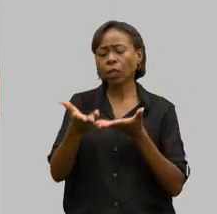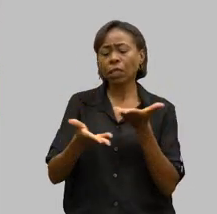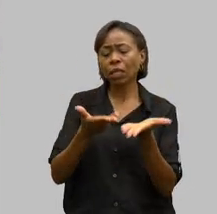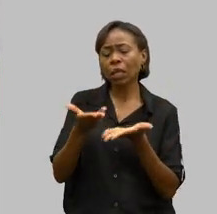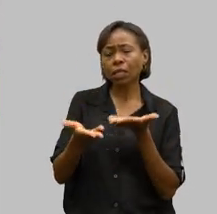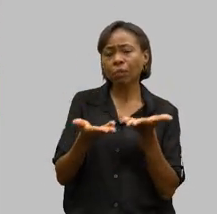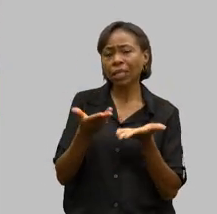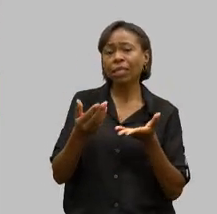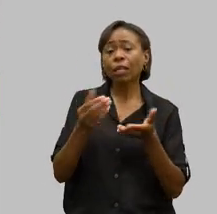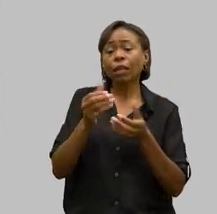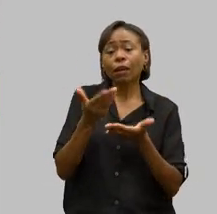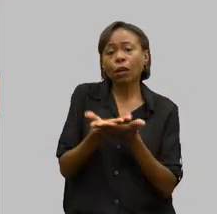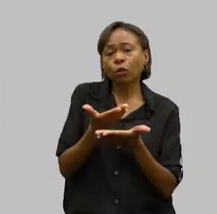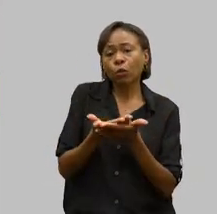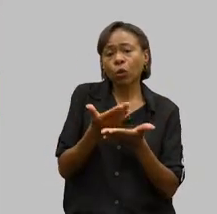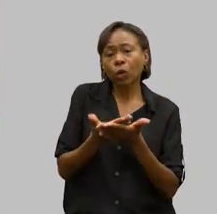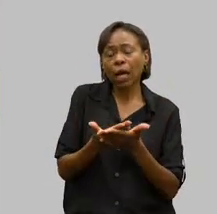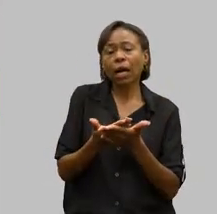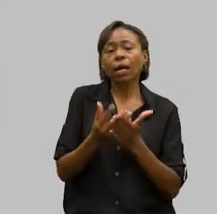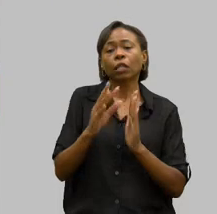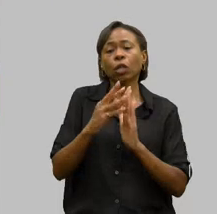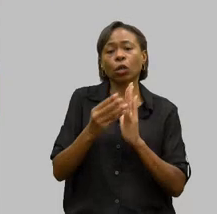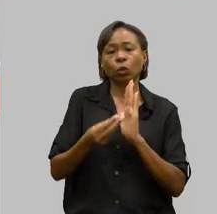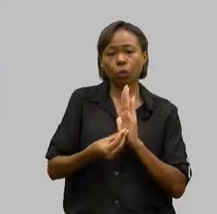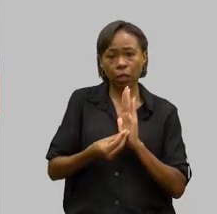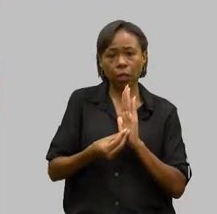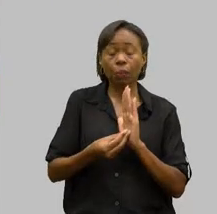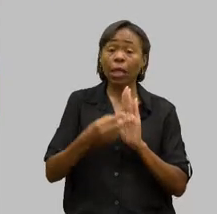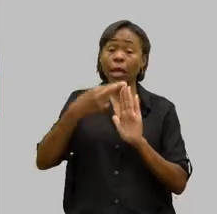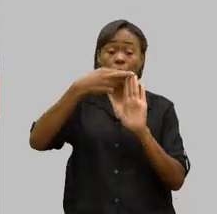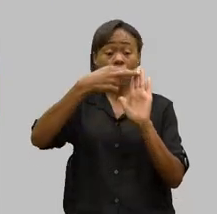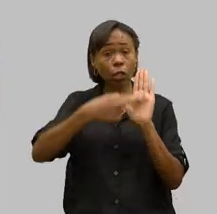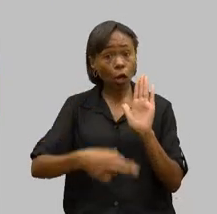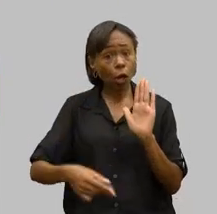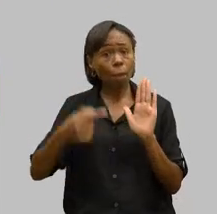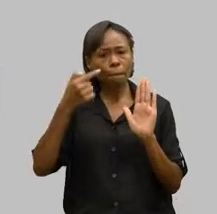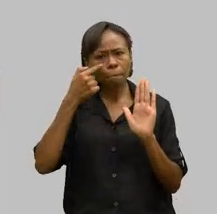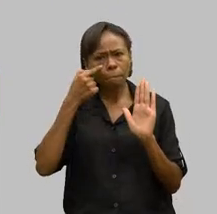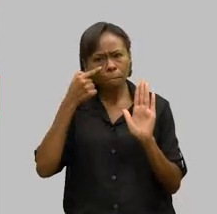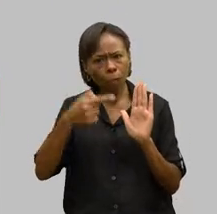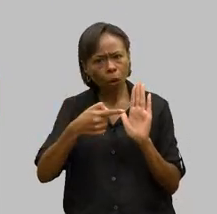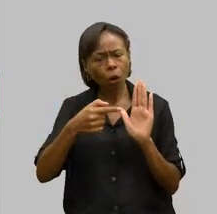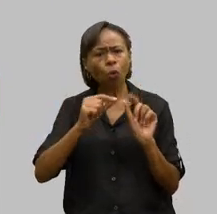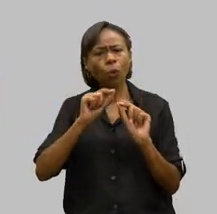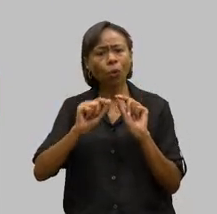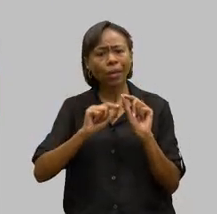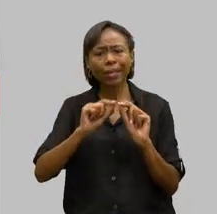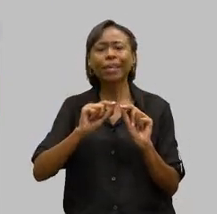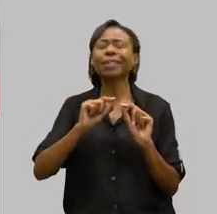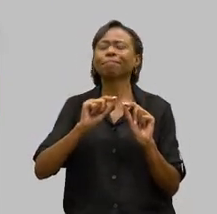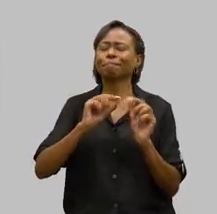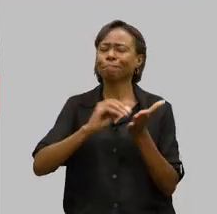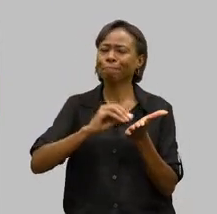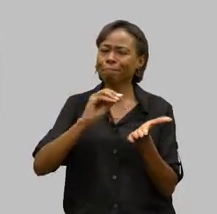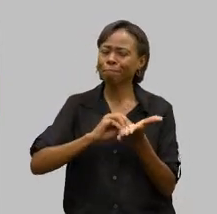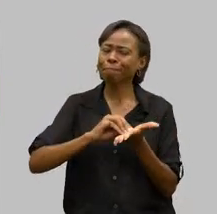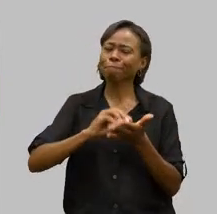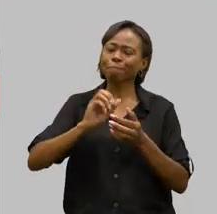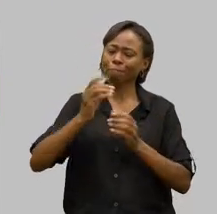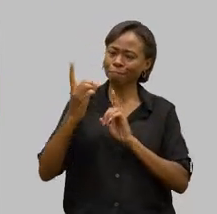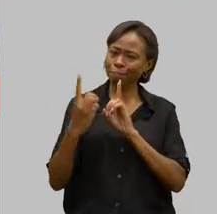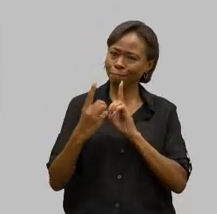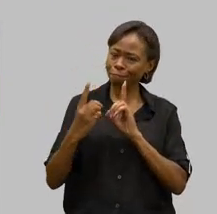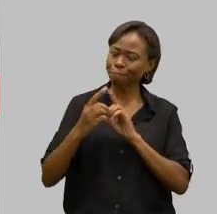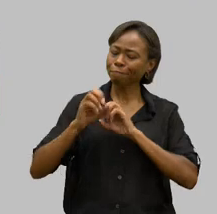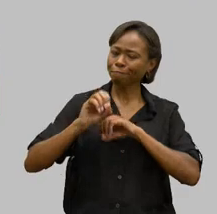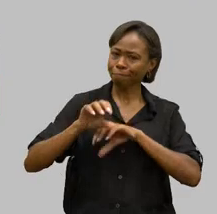quilombola. Relatório esse que demonstrou uma fragilidade enorme no atendimento, especialmente no que